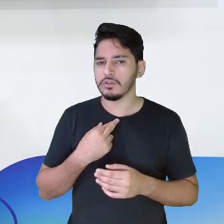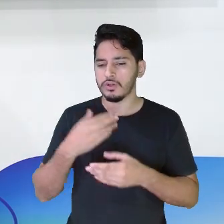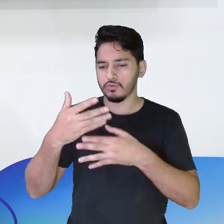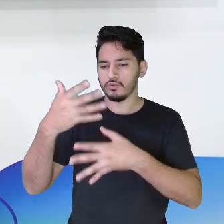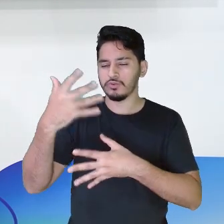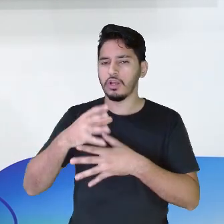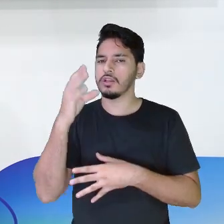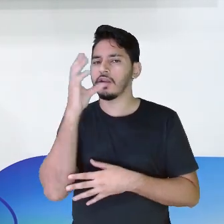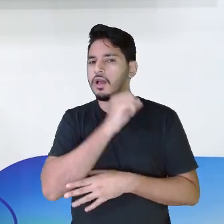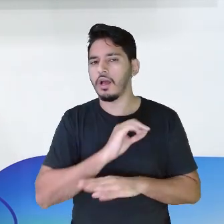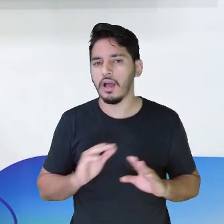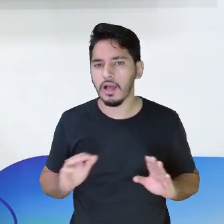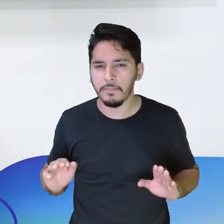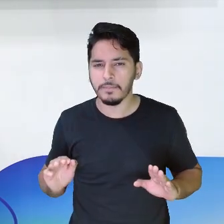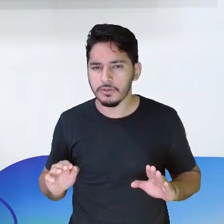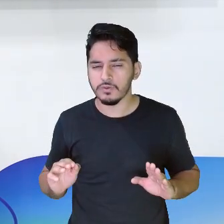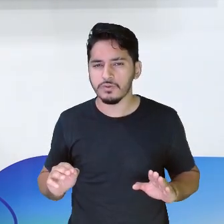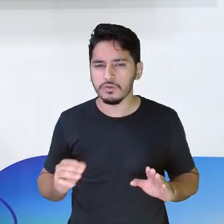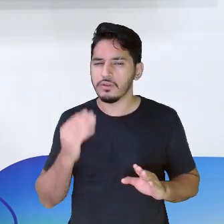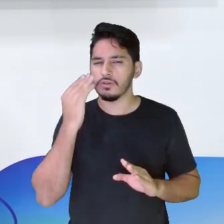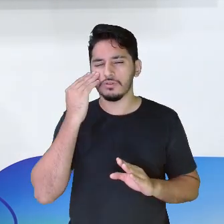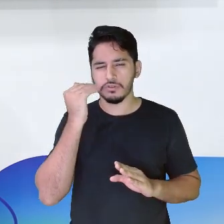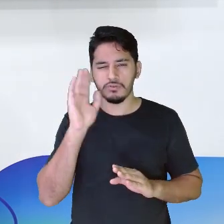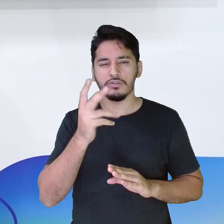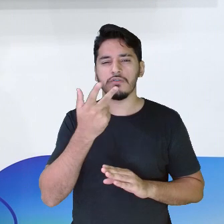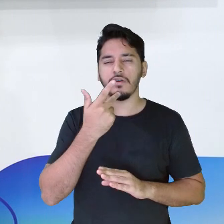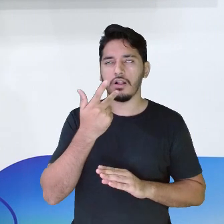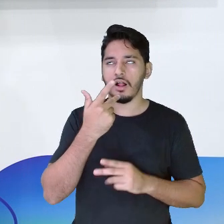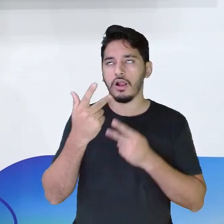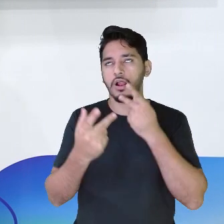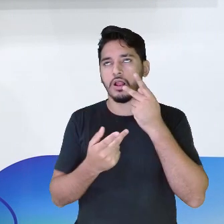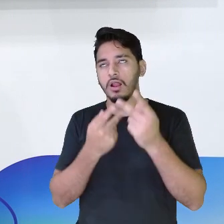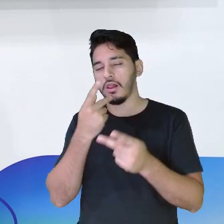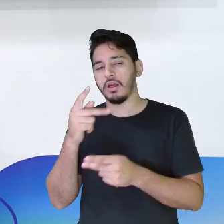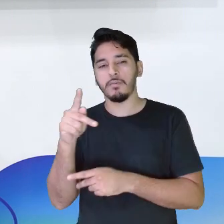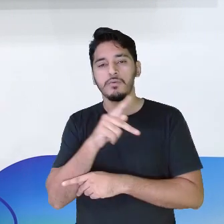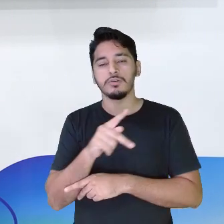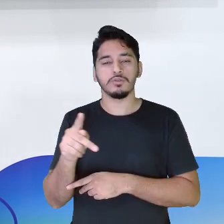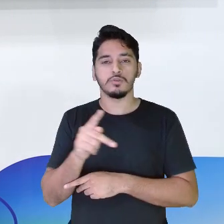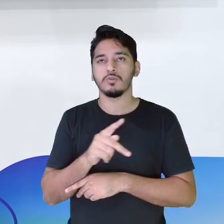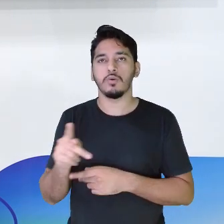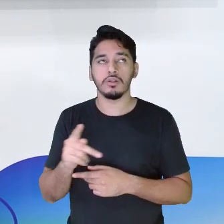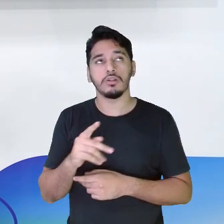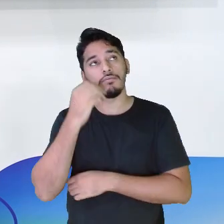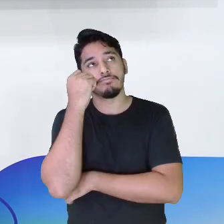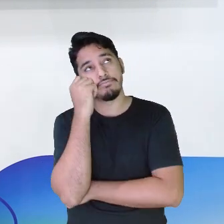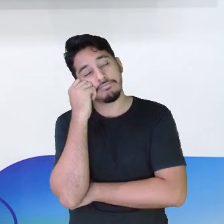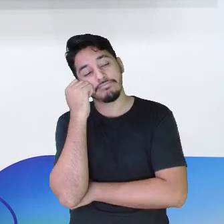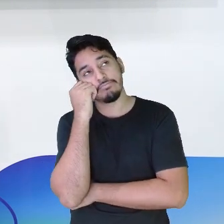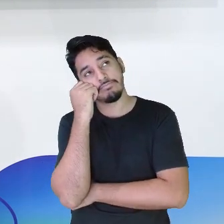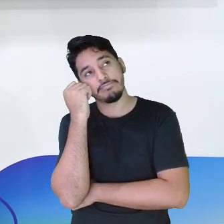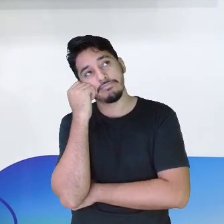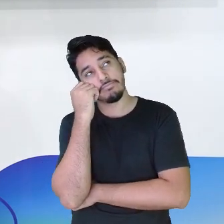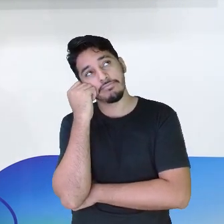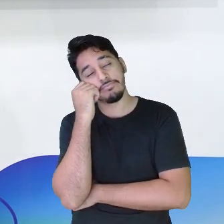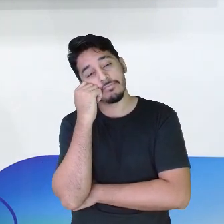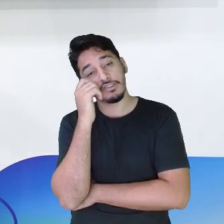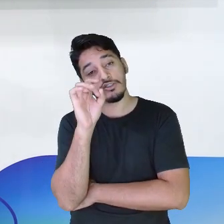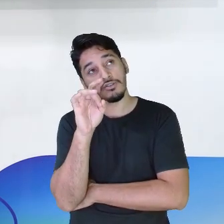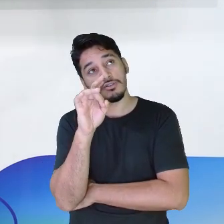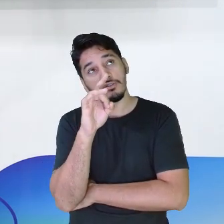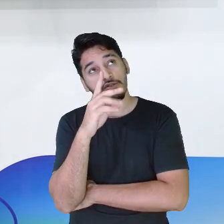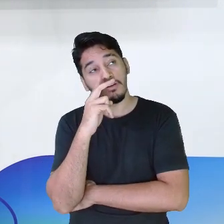chat, rapidinho. Eu sei que eu já falei muito aqui, a professora Abigail está aí só analisando, eu